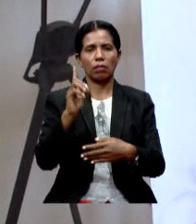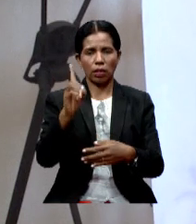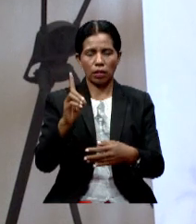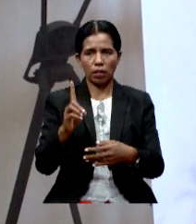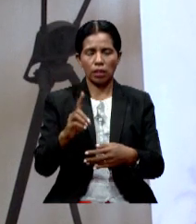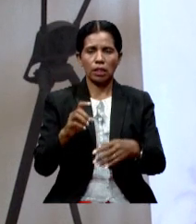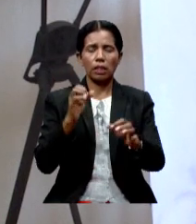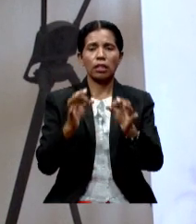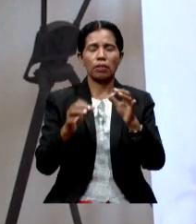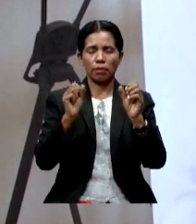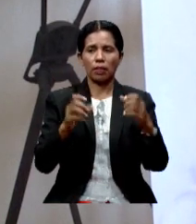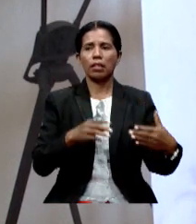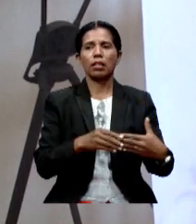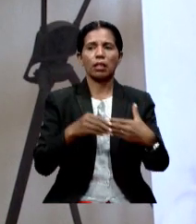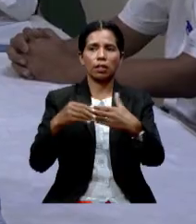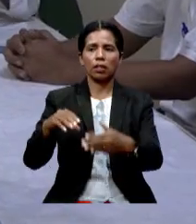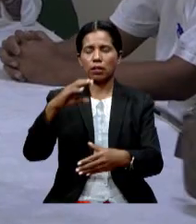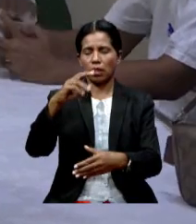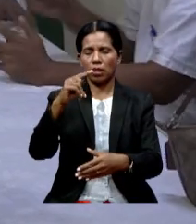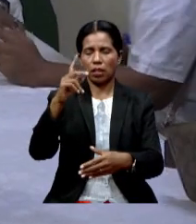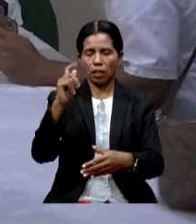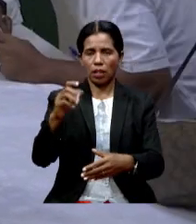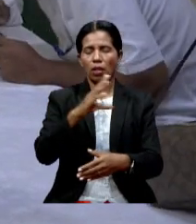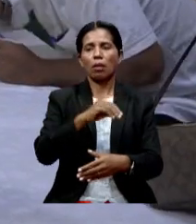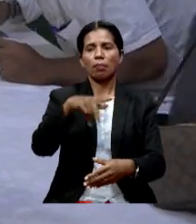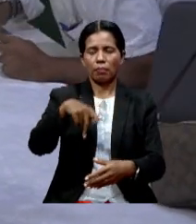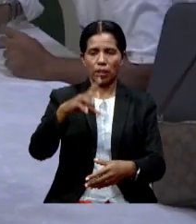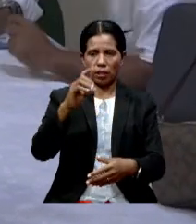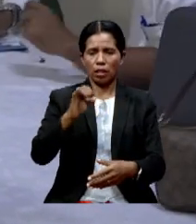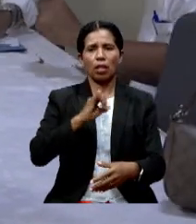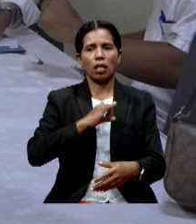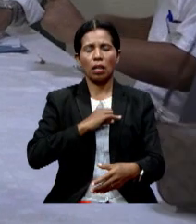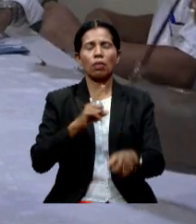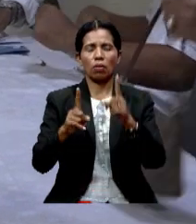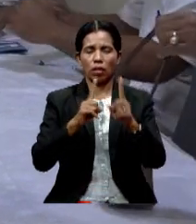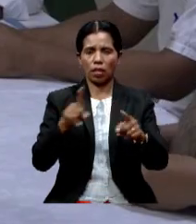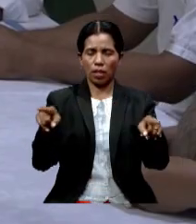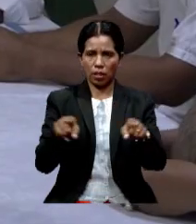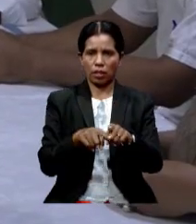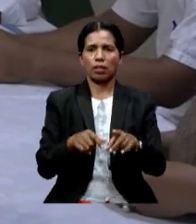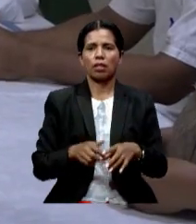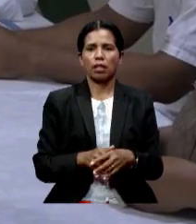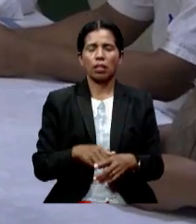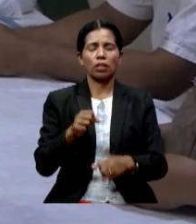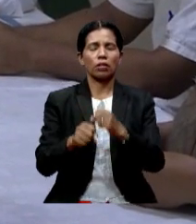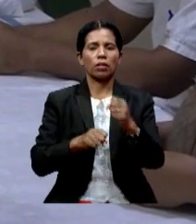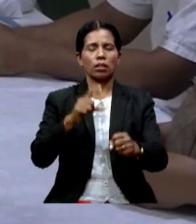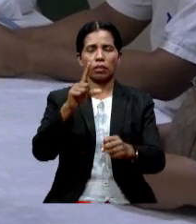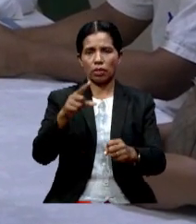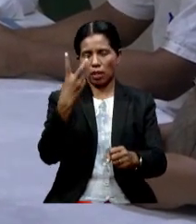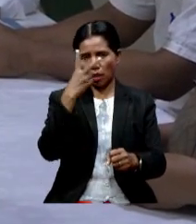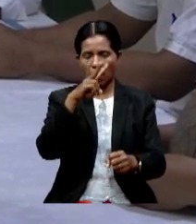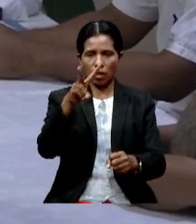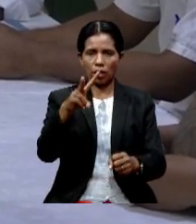se bele lidera det en termos de senerte ho pede. Bahau kulia ida ne sociedade civil ini hare ne